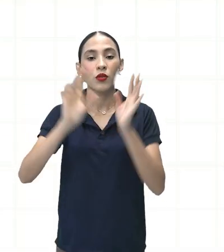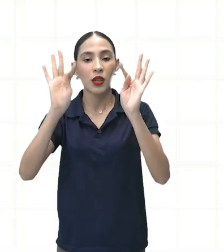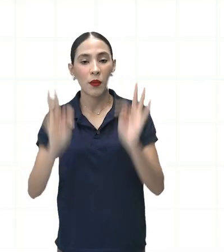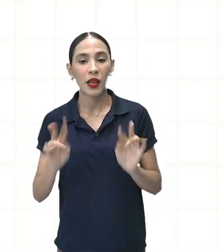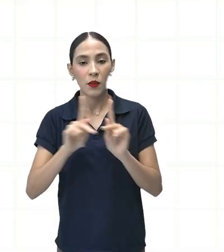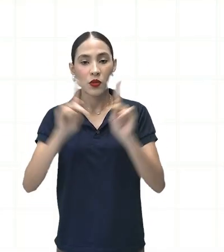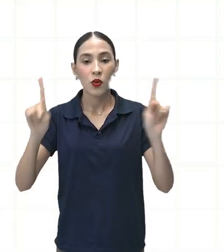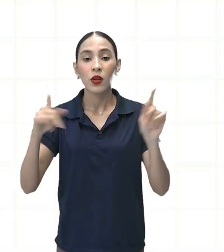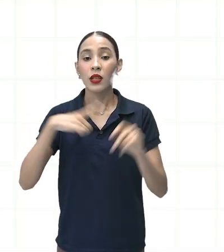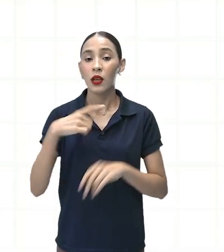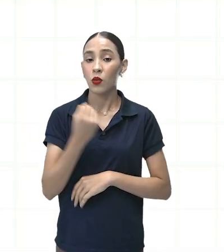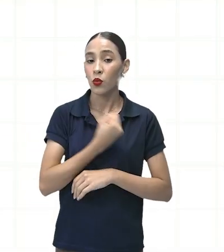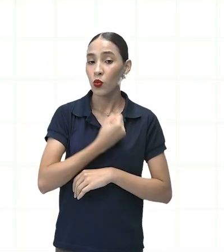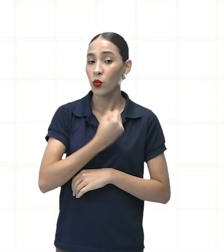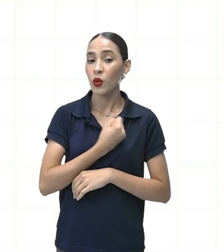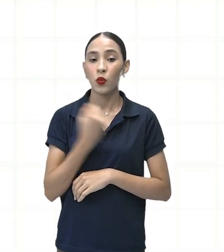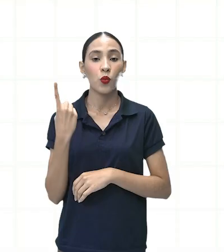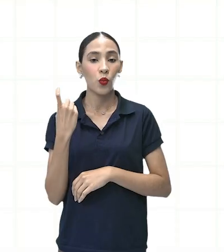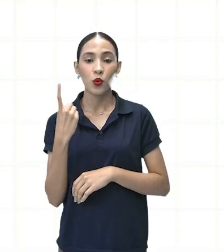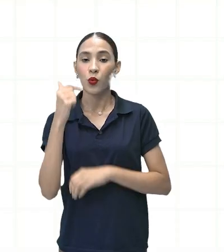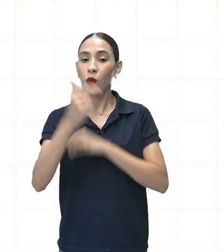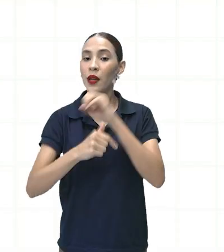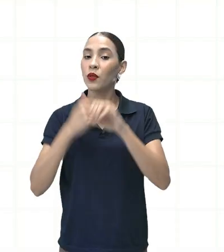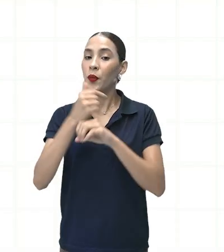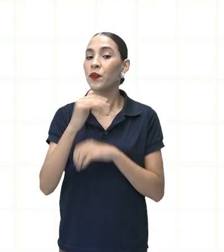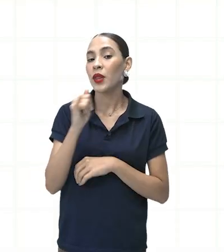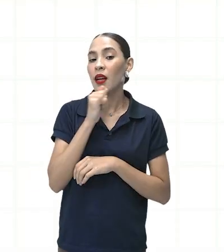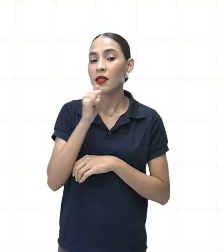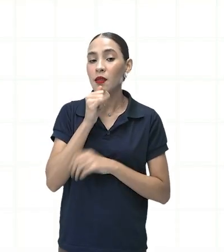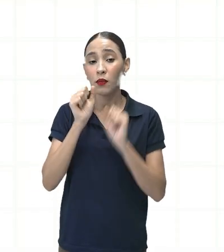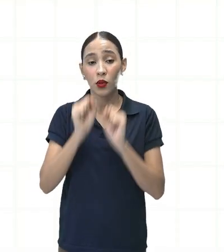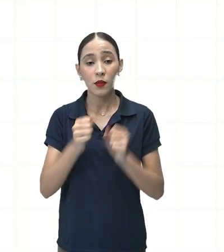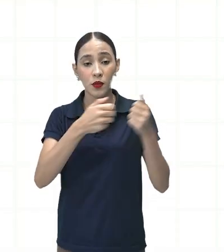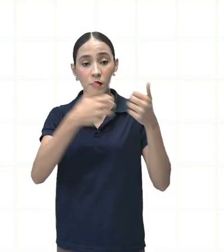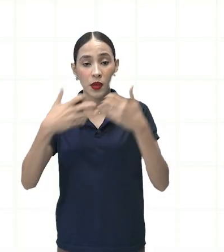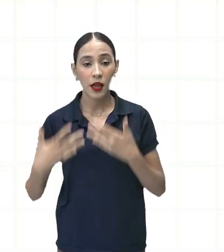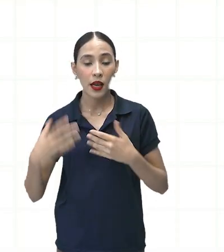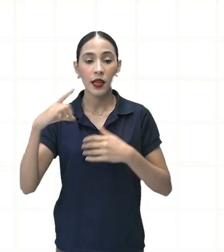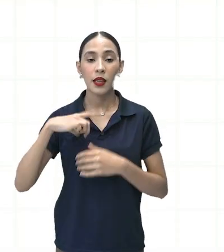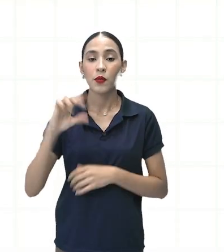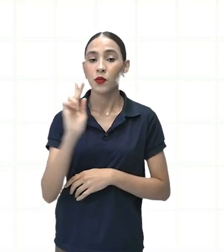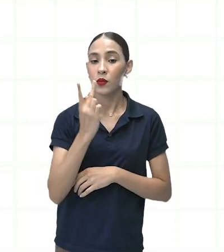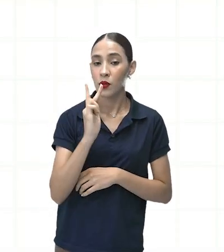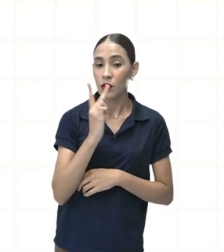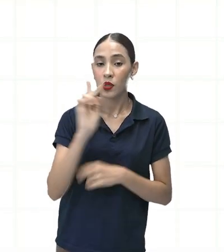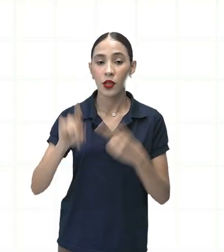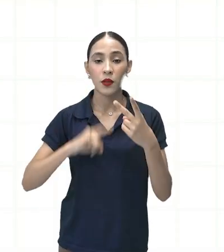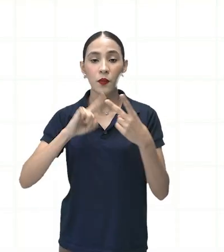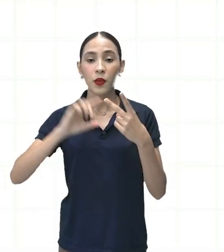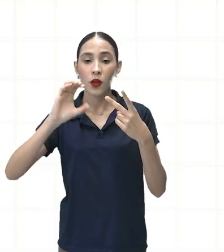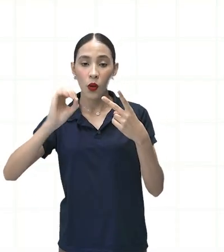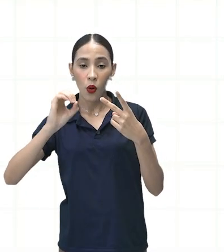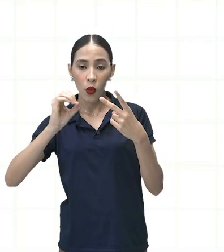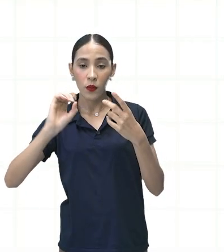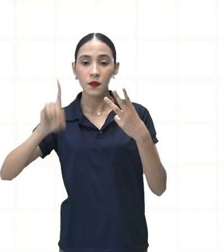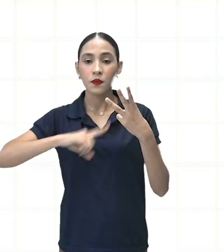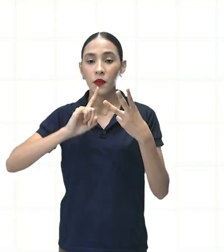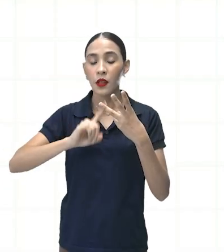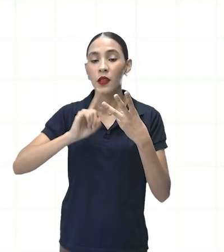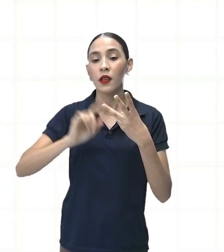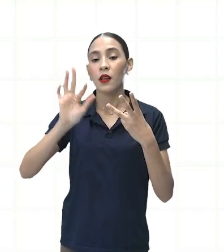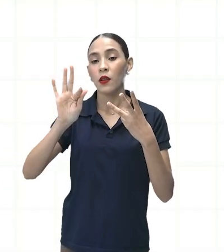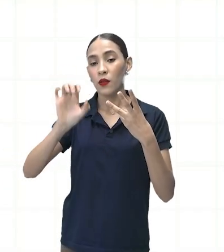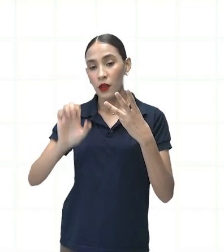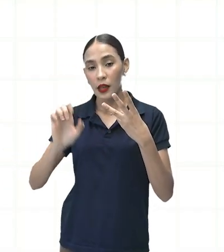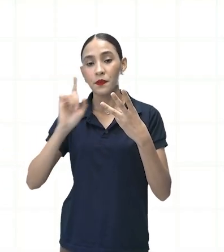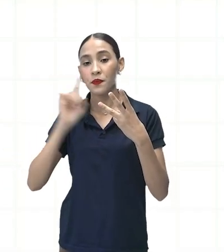um número atômico único. Exemplos que a gente pode citar: temos o hidrogênio, o oxigênio, bem